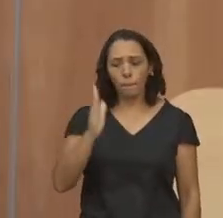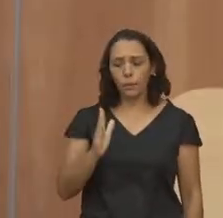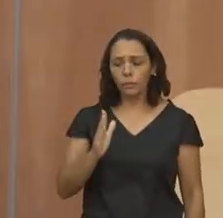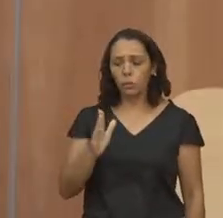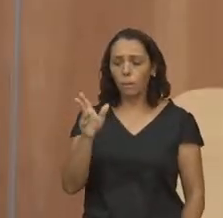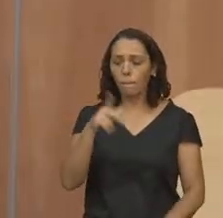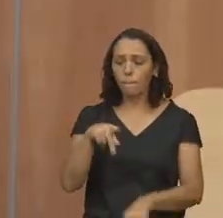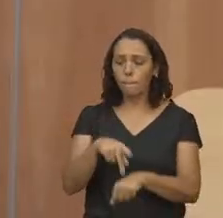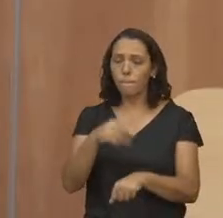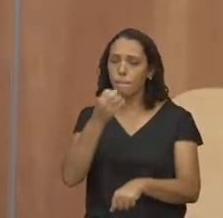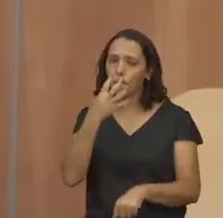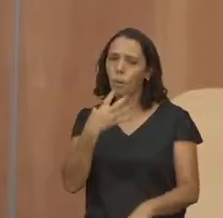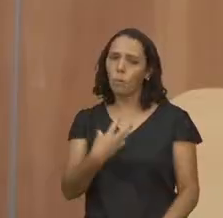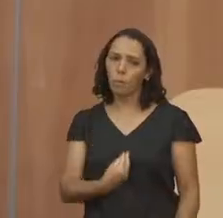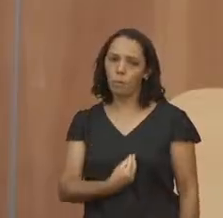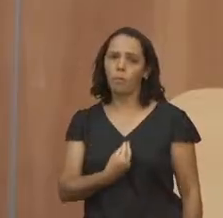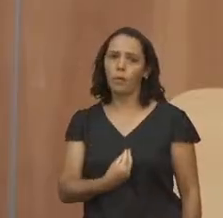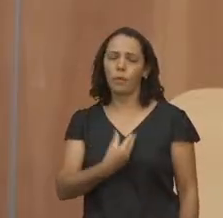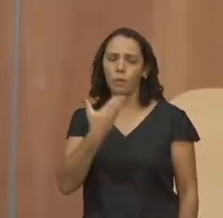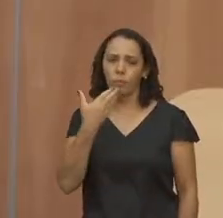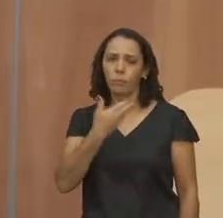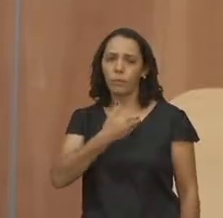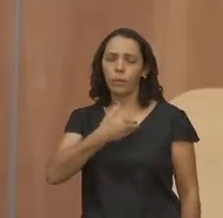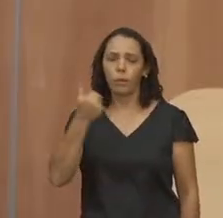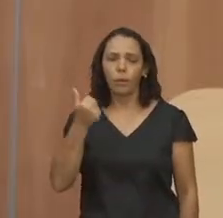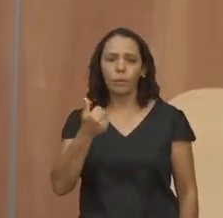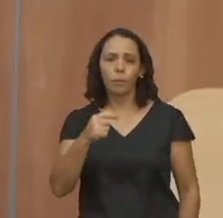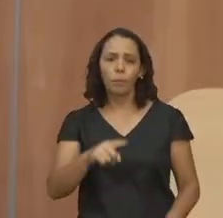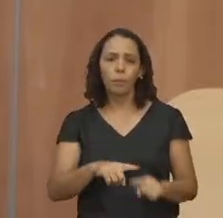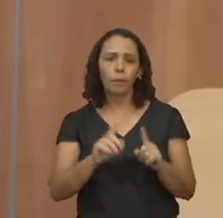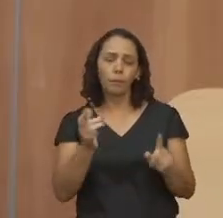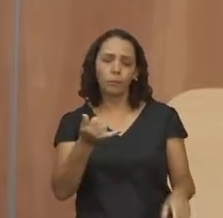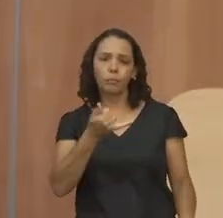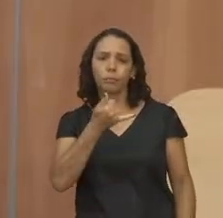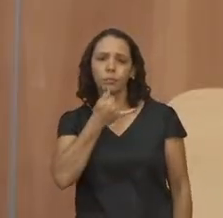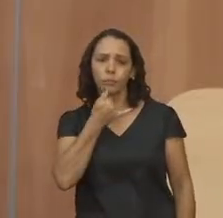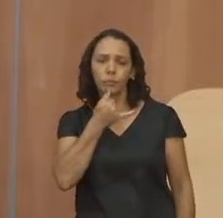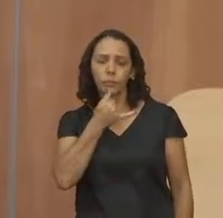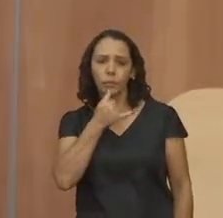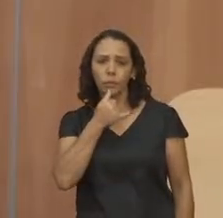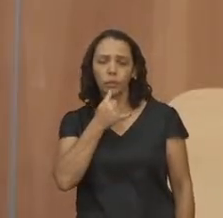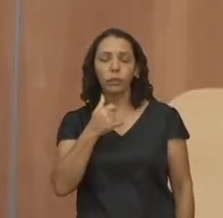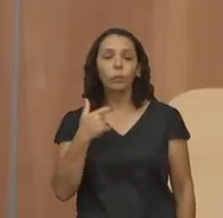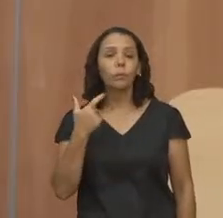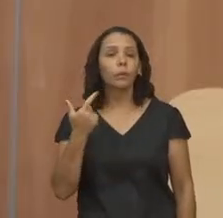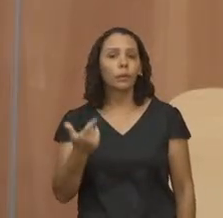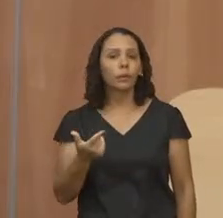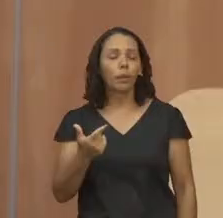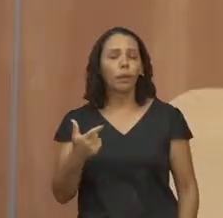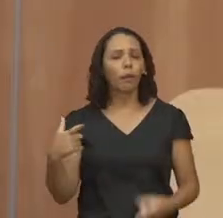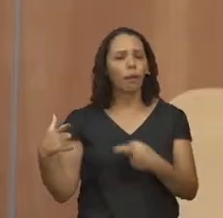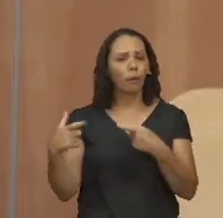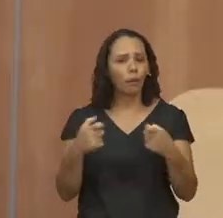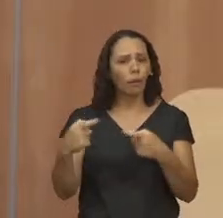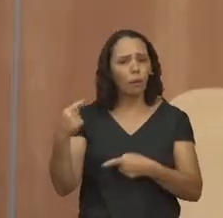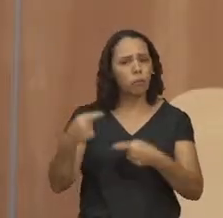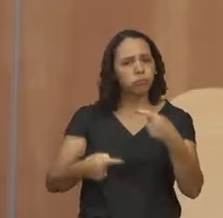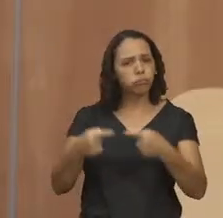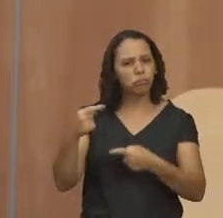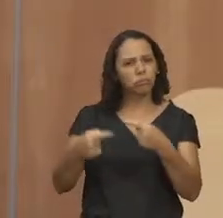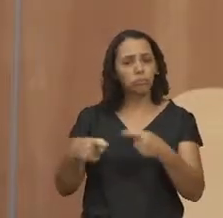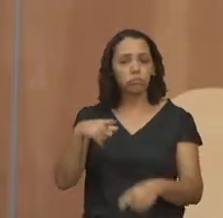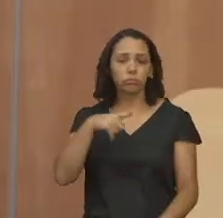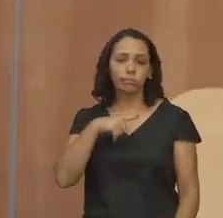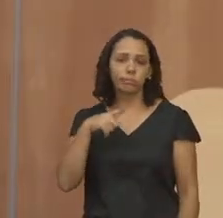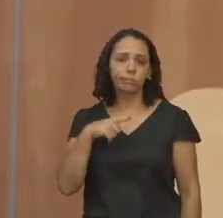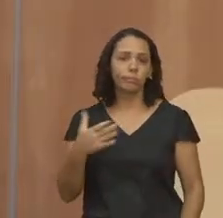viver, o Brasil hoje, que é um dos melhores países, infelizmente passando por essa situação de uma guerra política que não leva a nada.